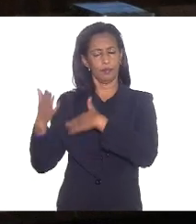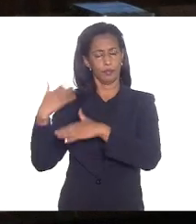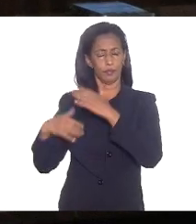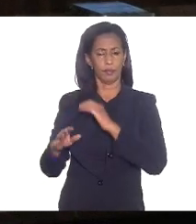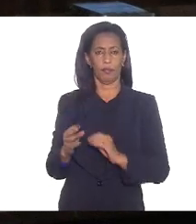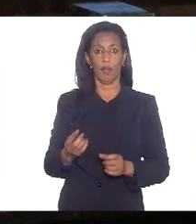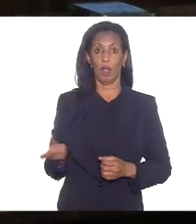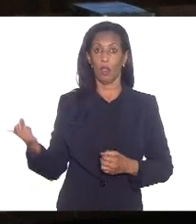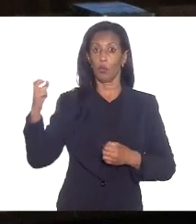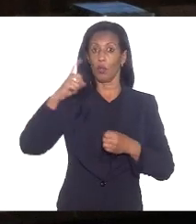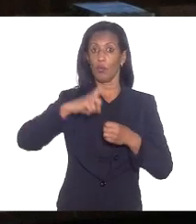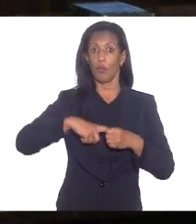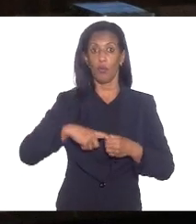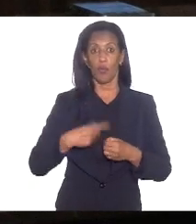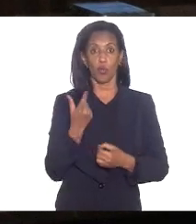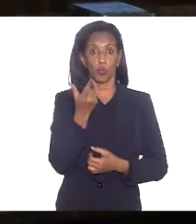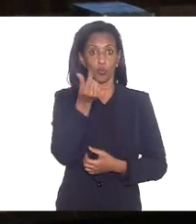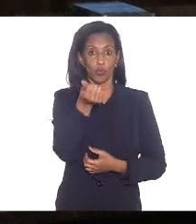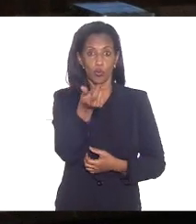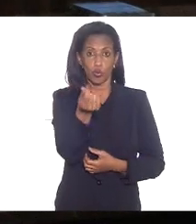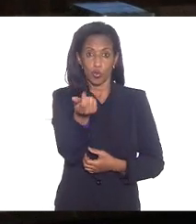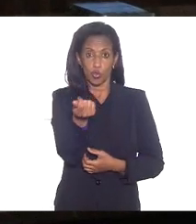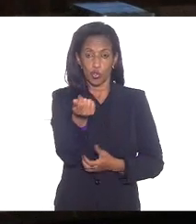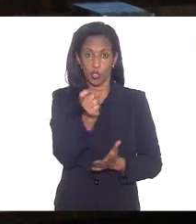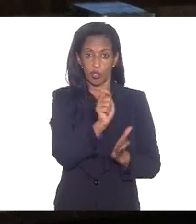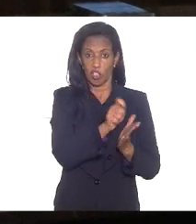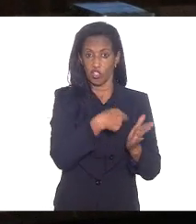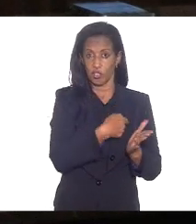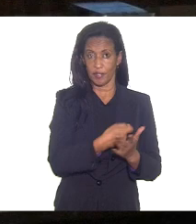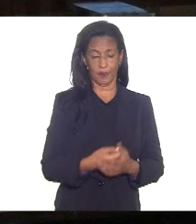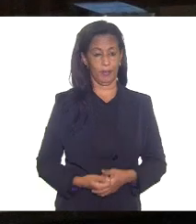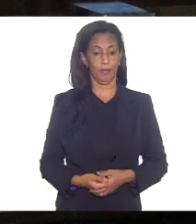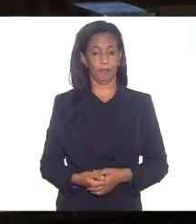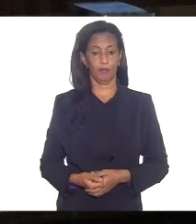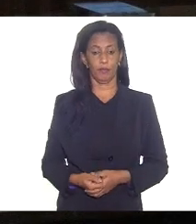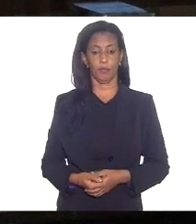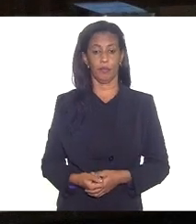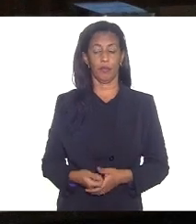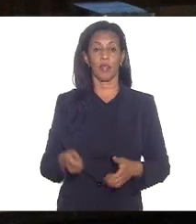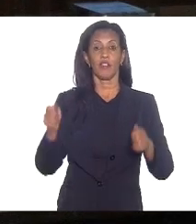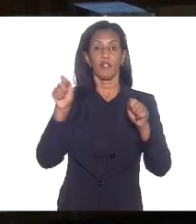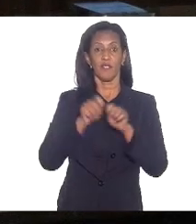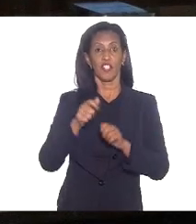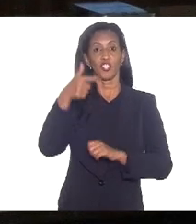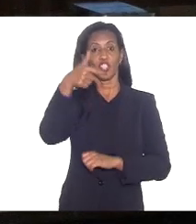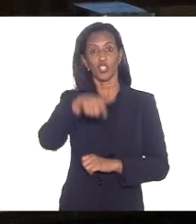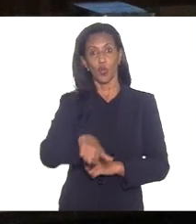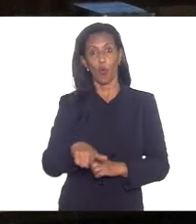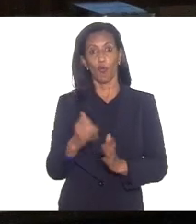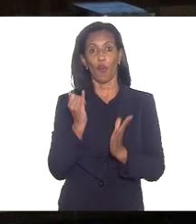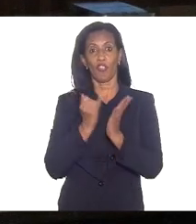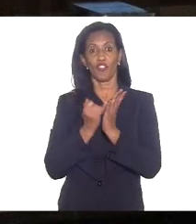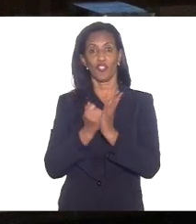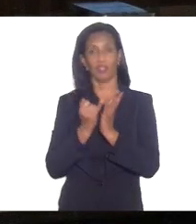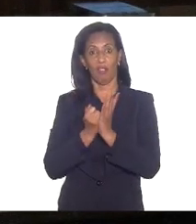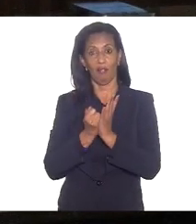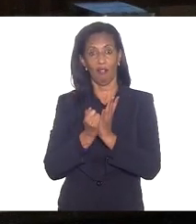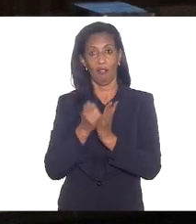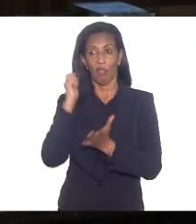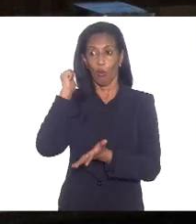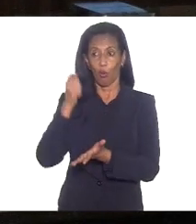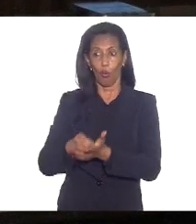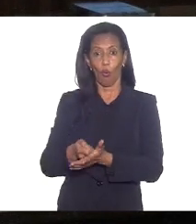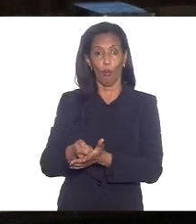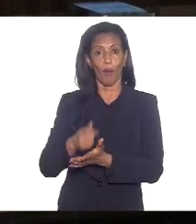não devolveu o dinheiro da inscrição, tornou a abrir novo edital e